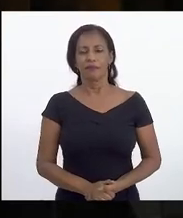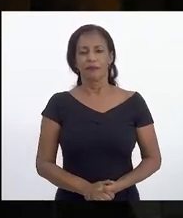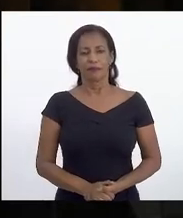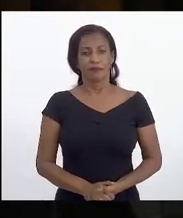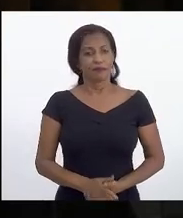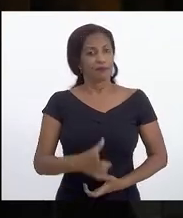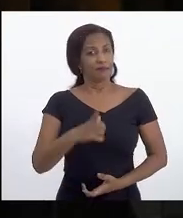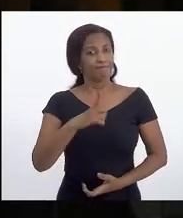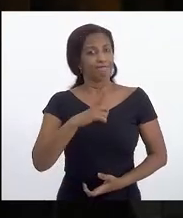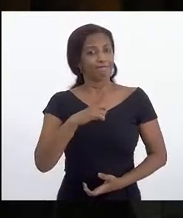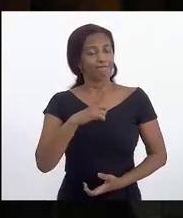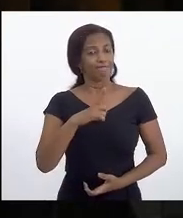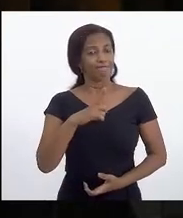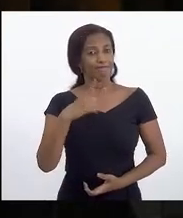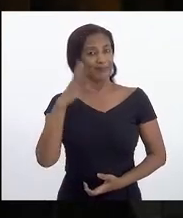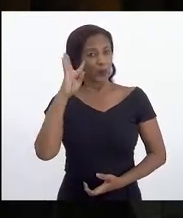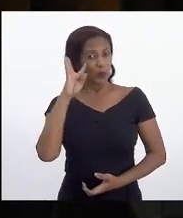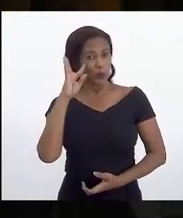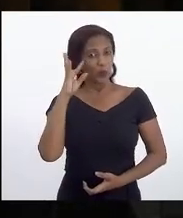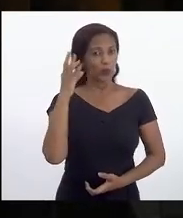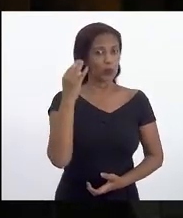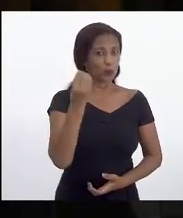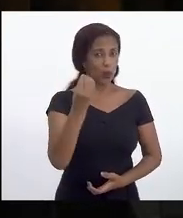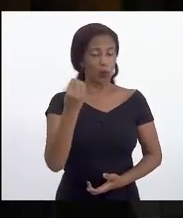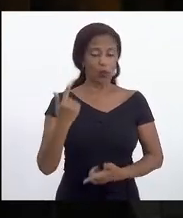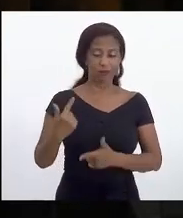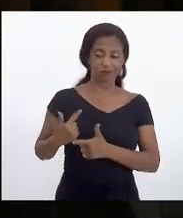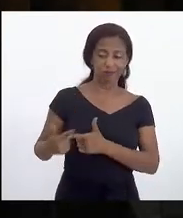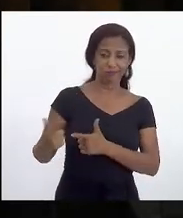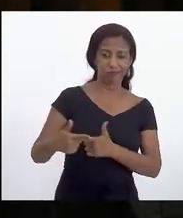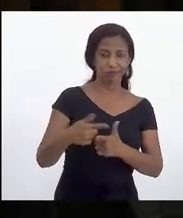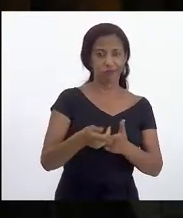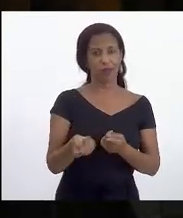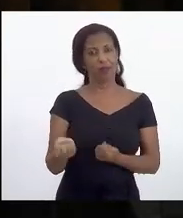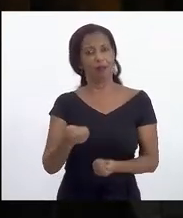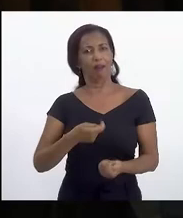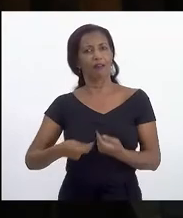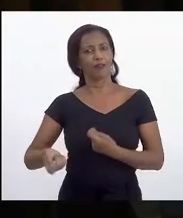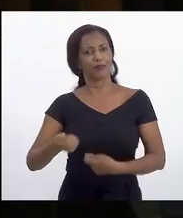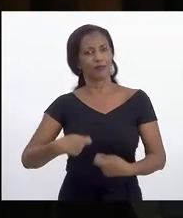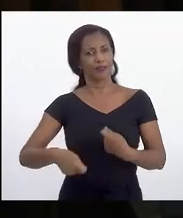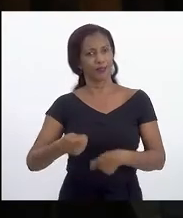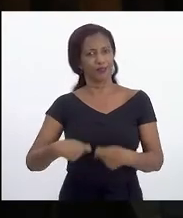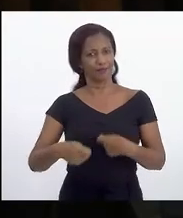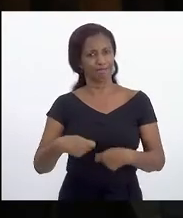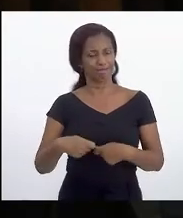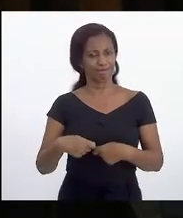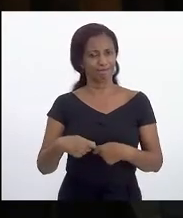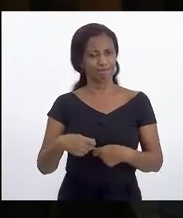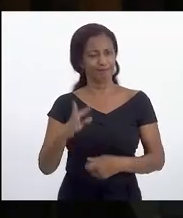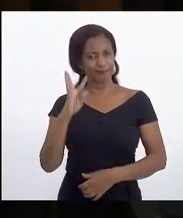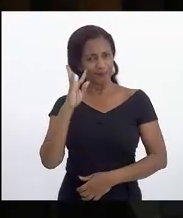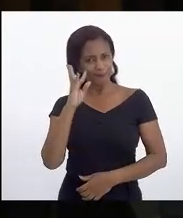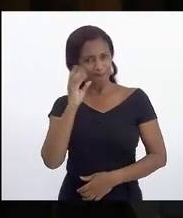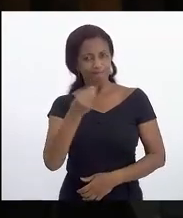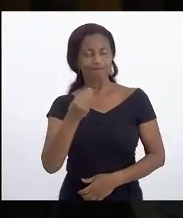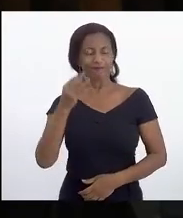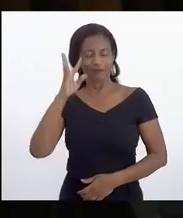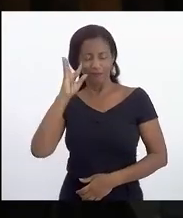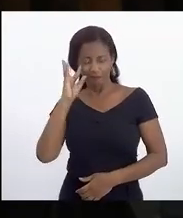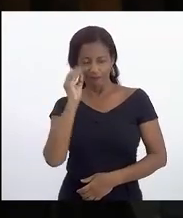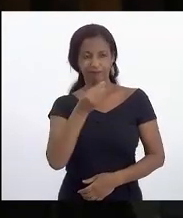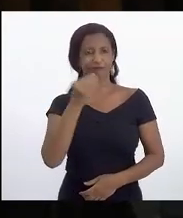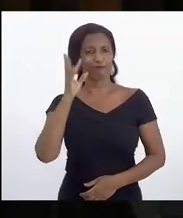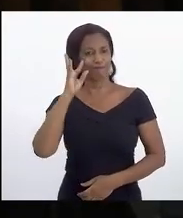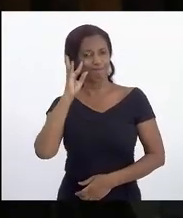que é que tem que enxugar a máquina de administrativa enxugar enxugar